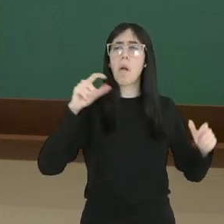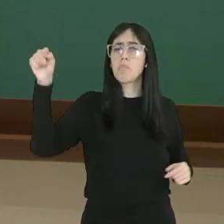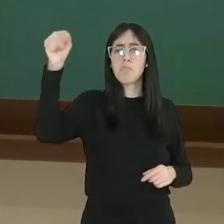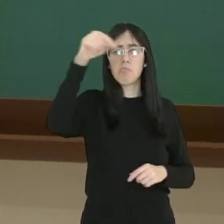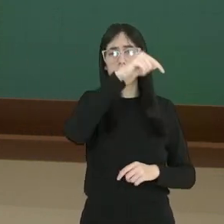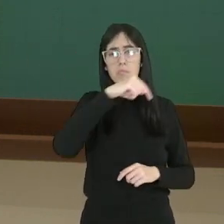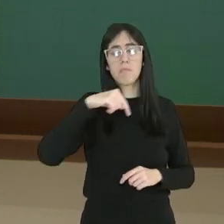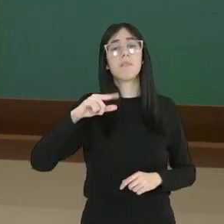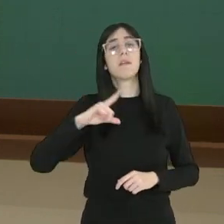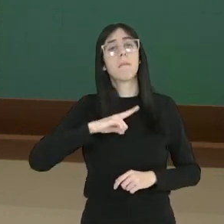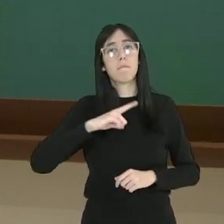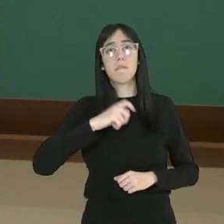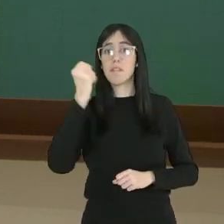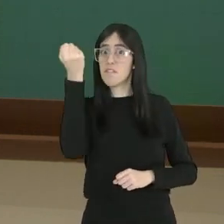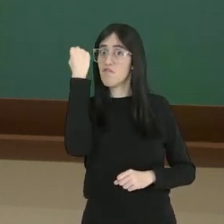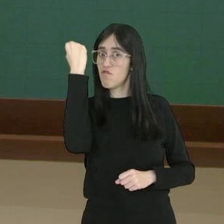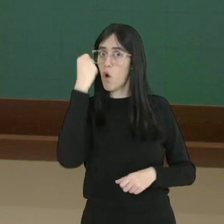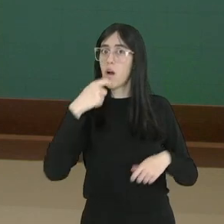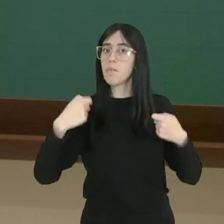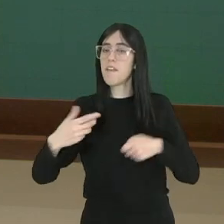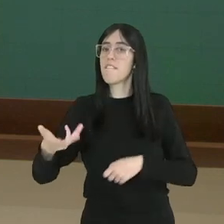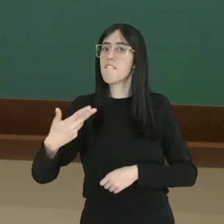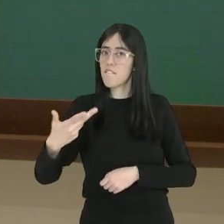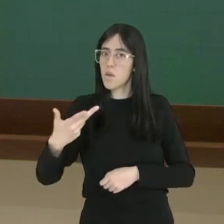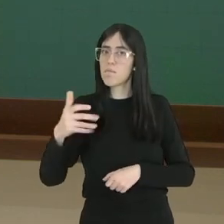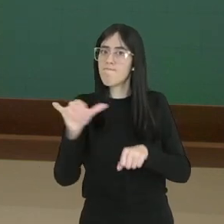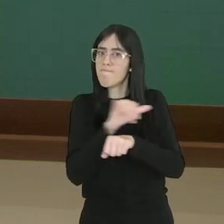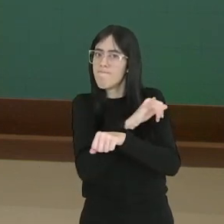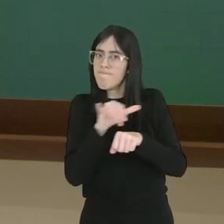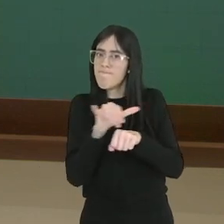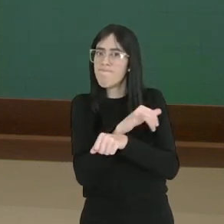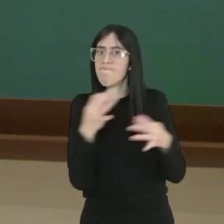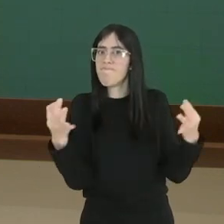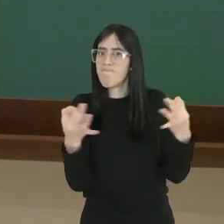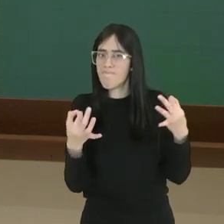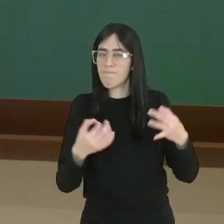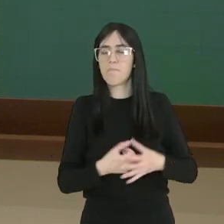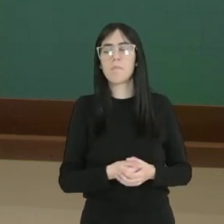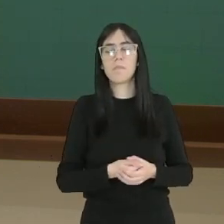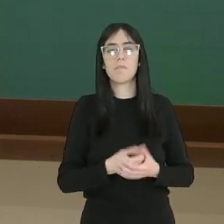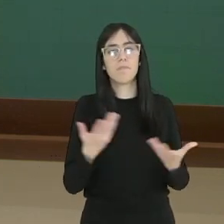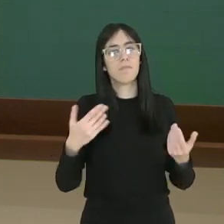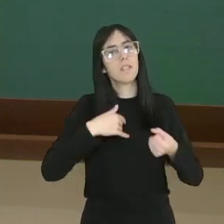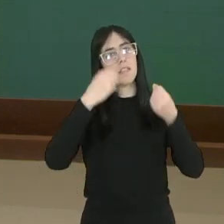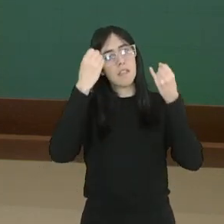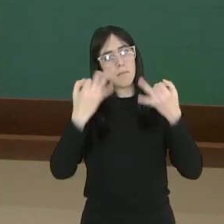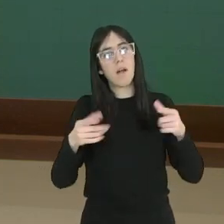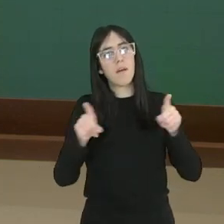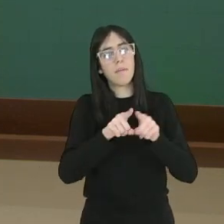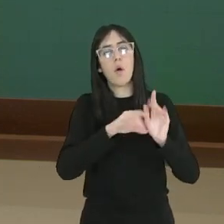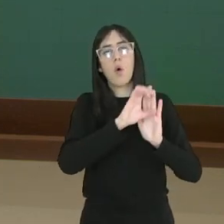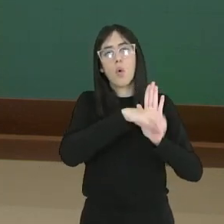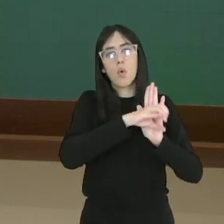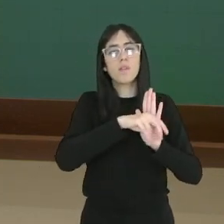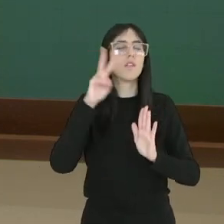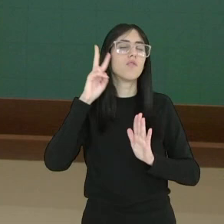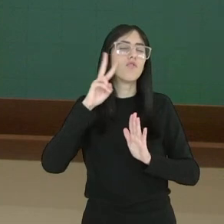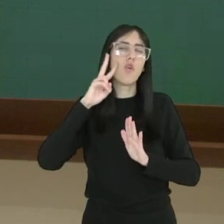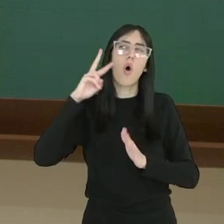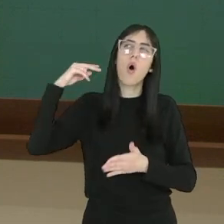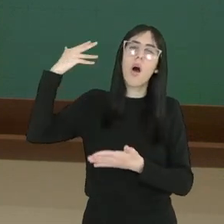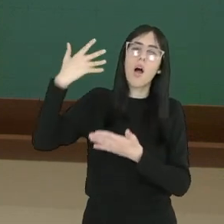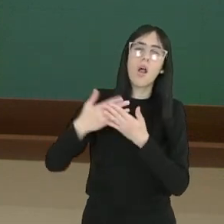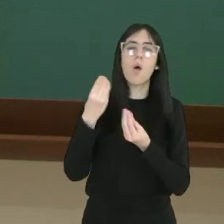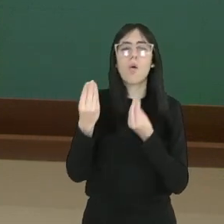uma combinação de potência, velocidade, estratégia e pausas. Nós falamos um pouquinho sobre os conceitos e a história dessa